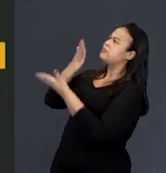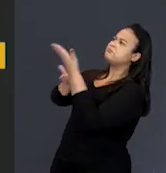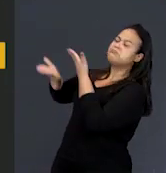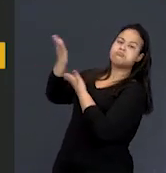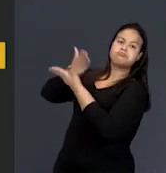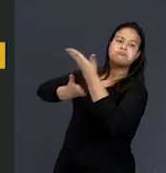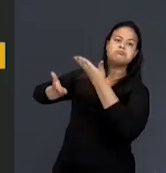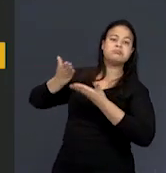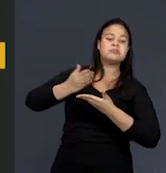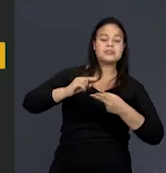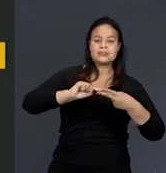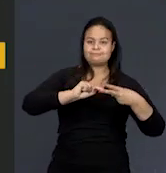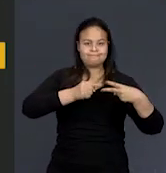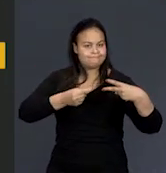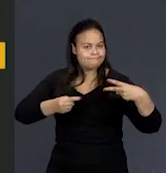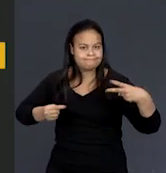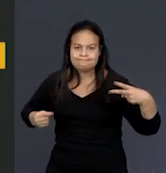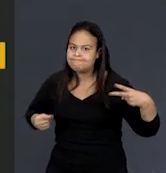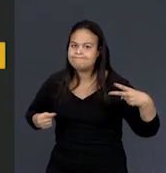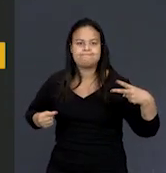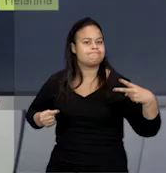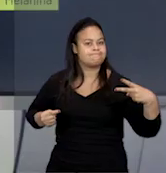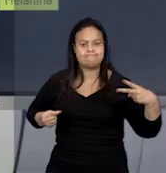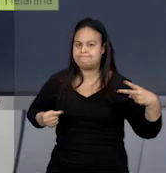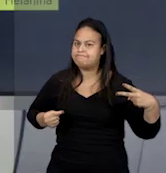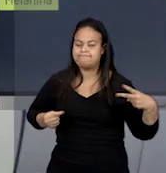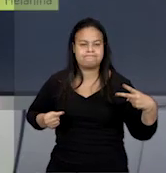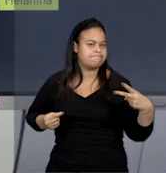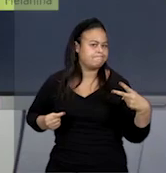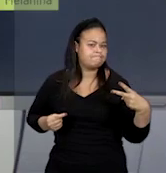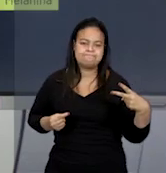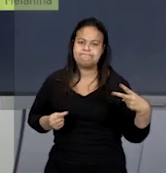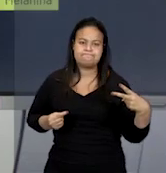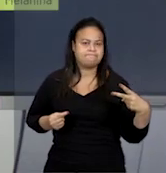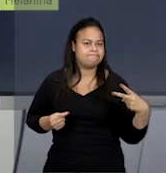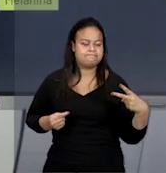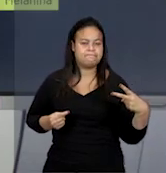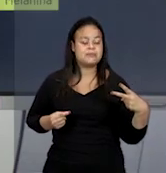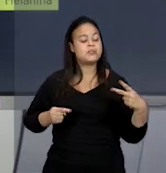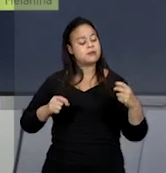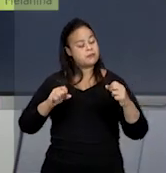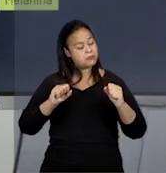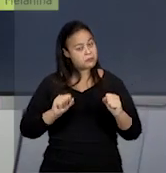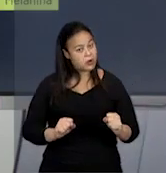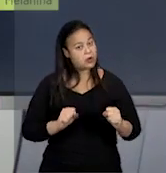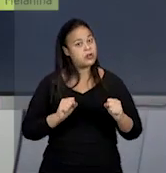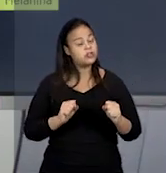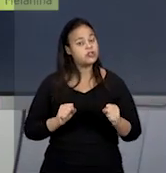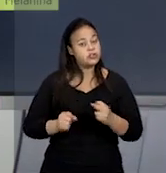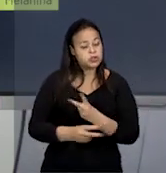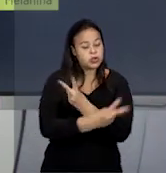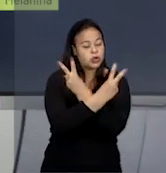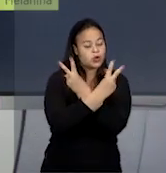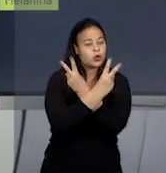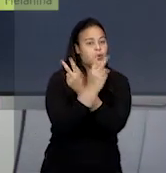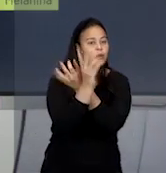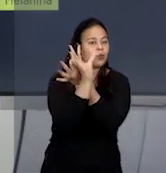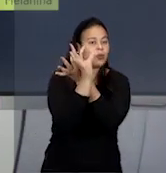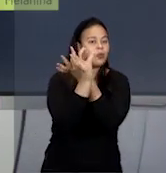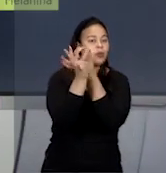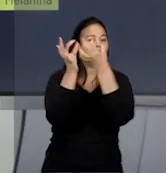genes não alelos, tá? E esses genes eles podem estar no mesmo cromossomo ou